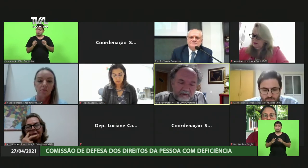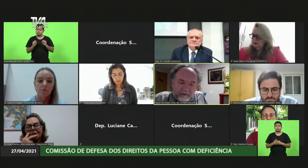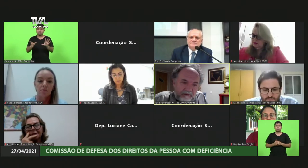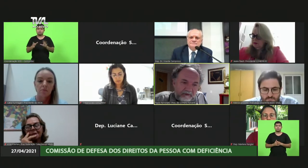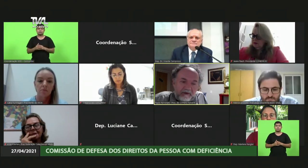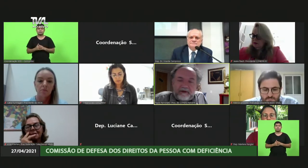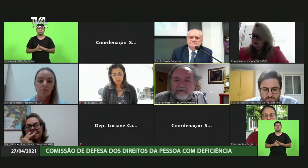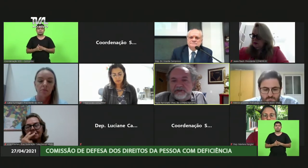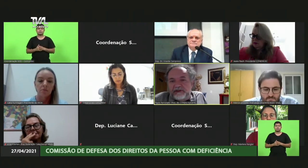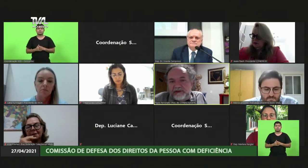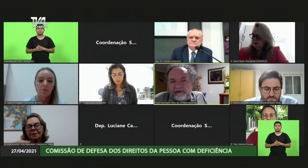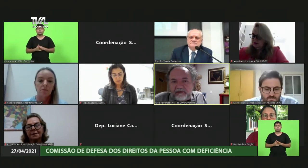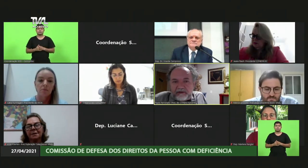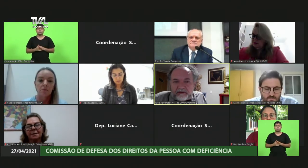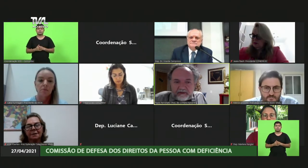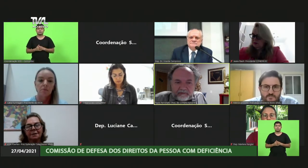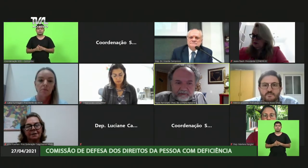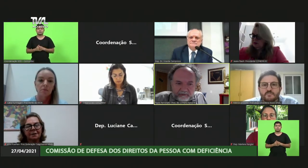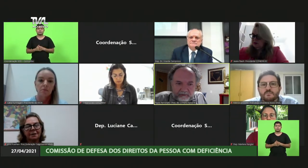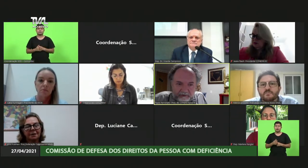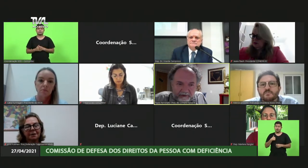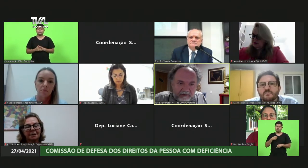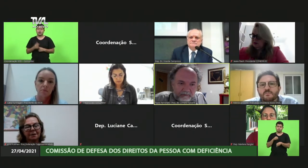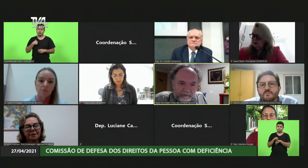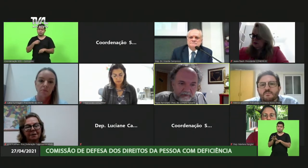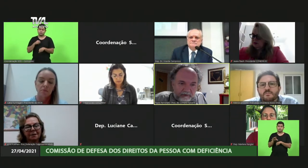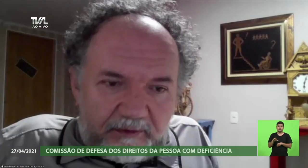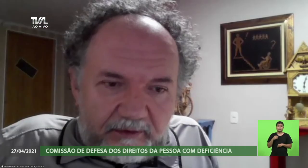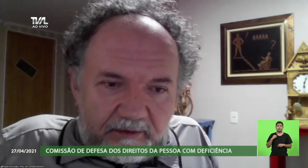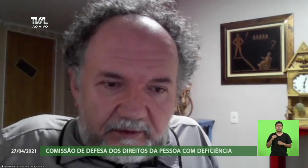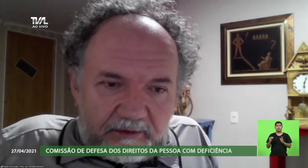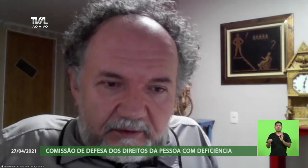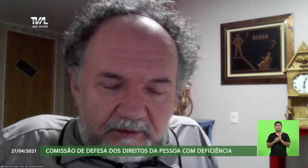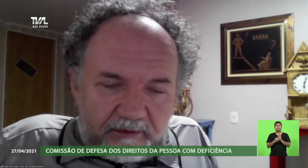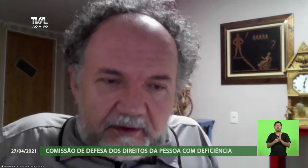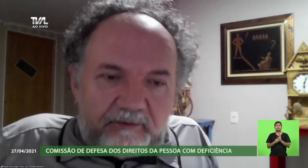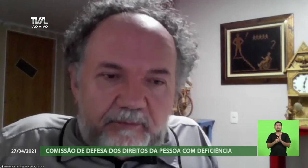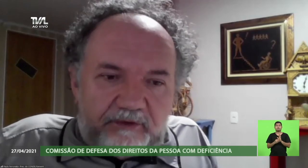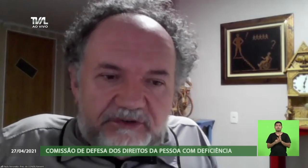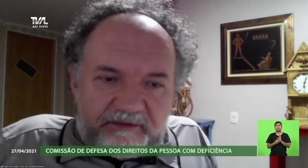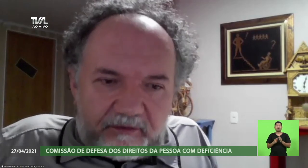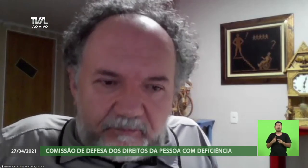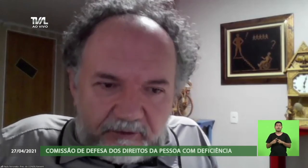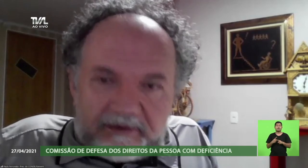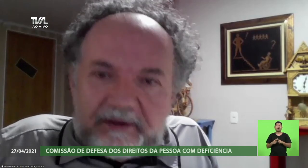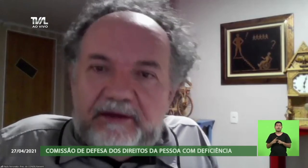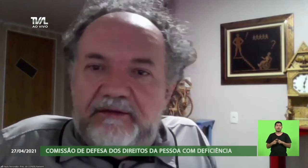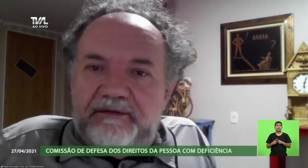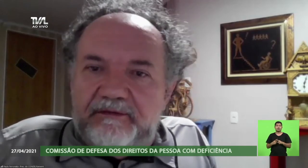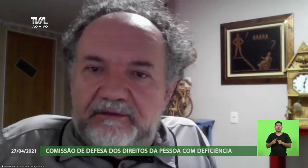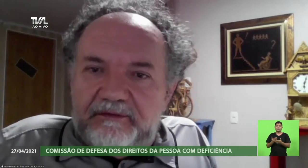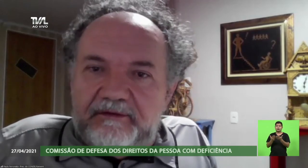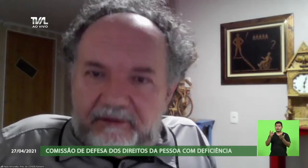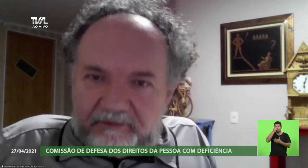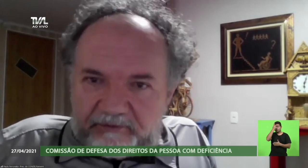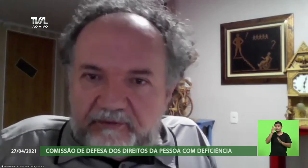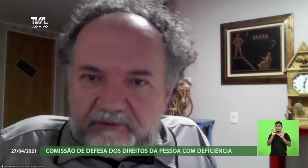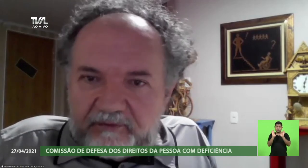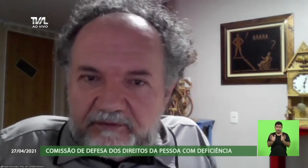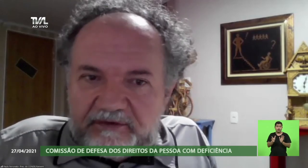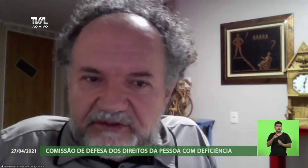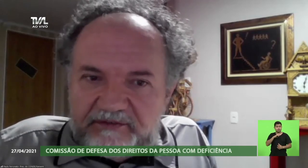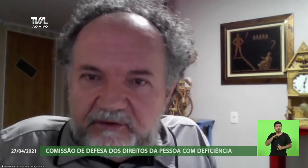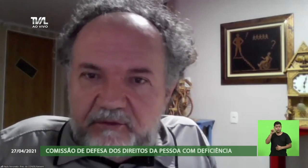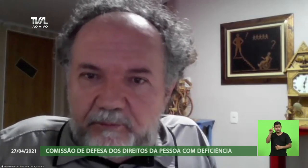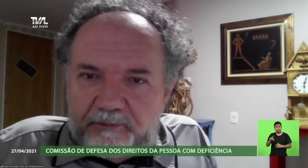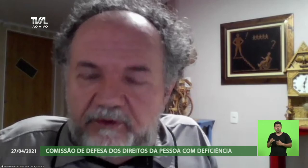Não, eu só iria sugerir que fosse colocado, porque as pessoas já são prioridade, as pessoas